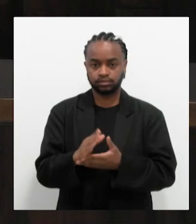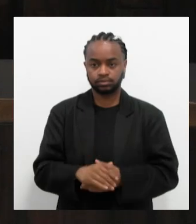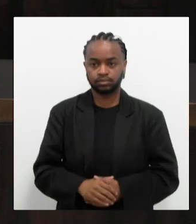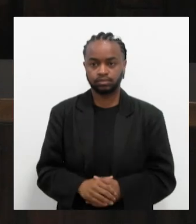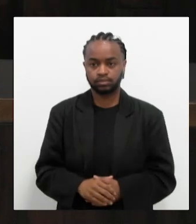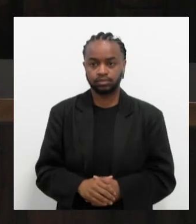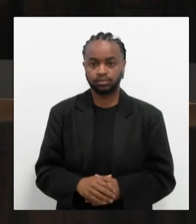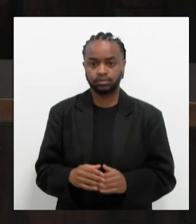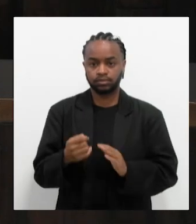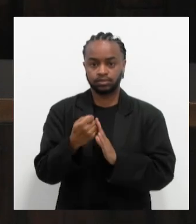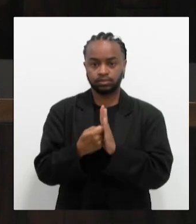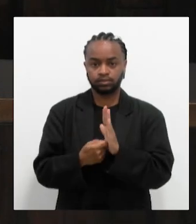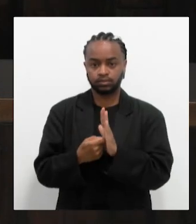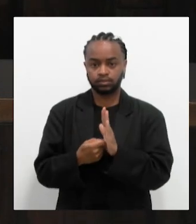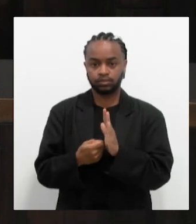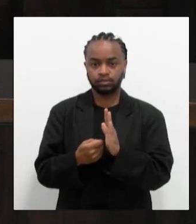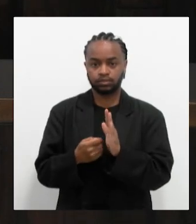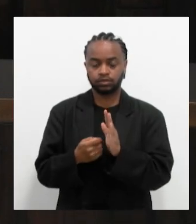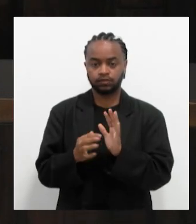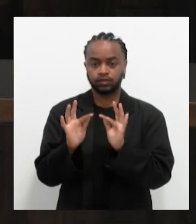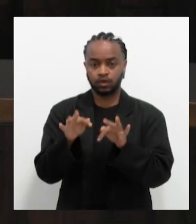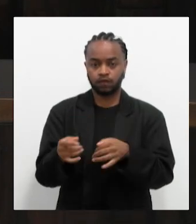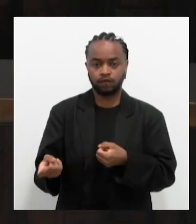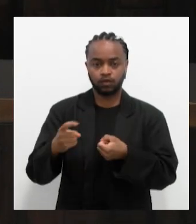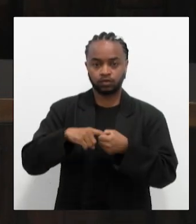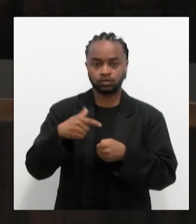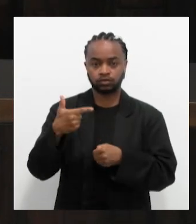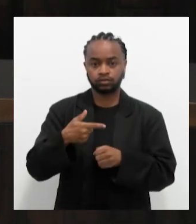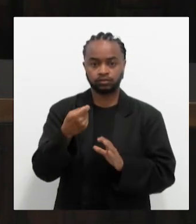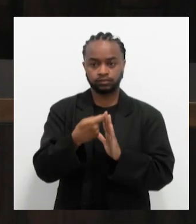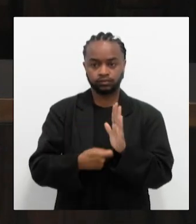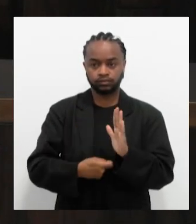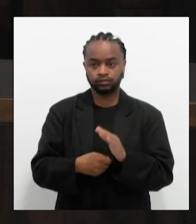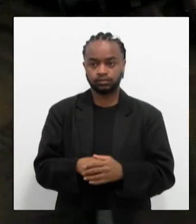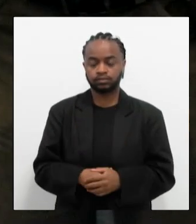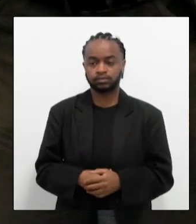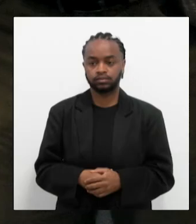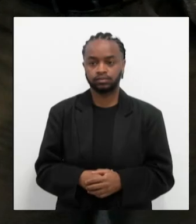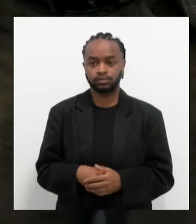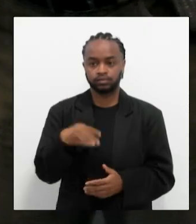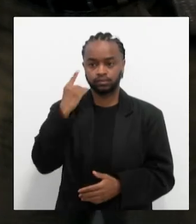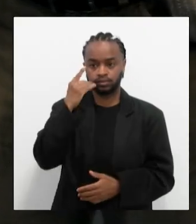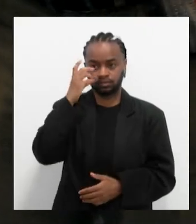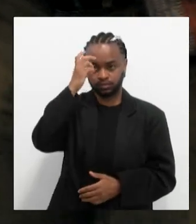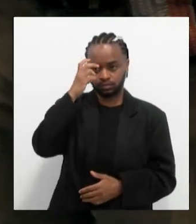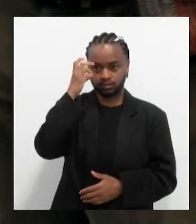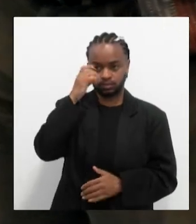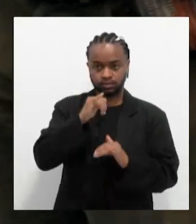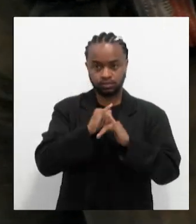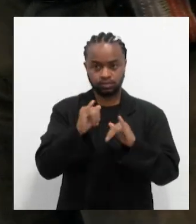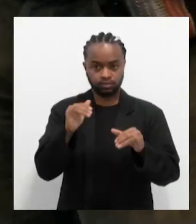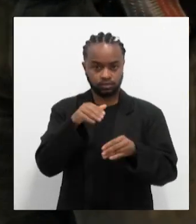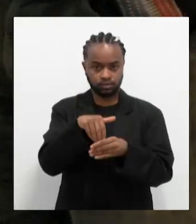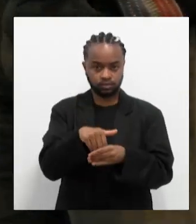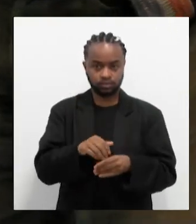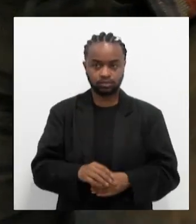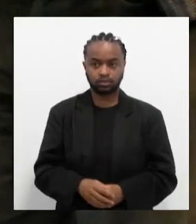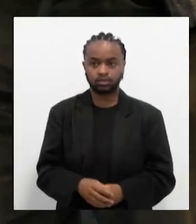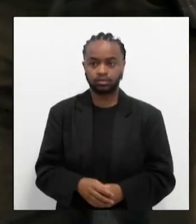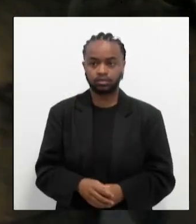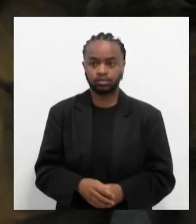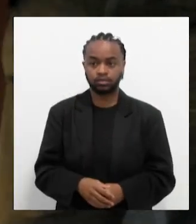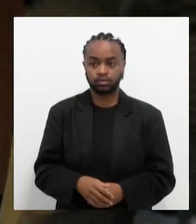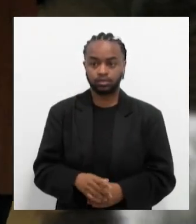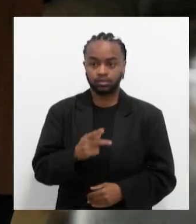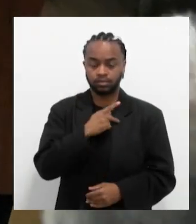aprovado a redação do vencido para a segunda redação. Deputada Verônica. Para declaração de voto, presidente. Pois não.